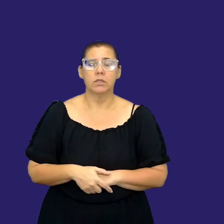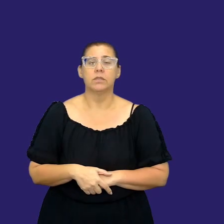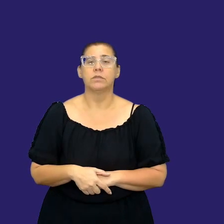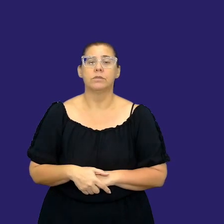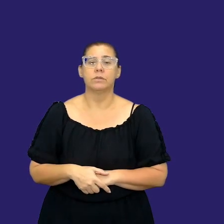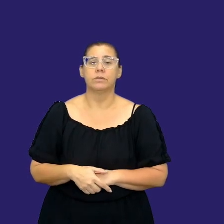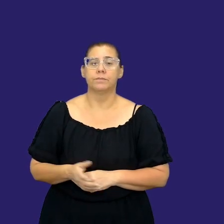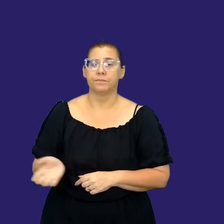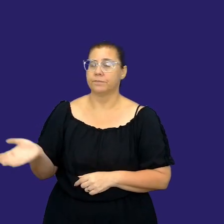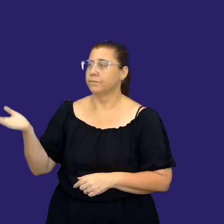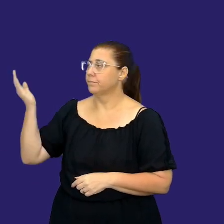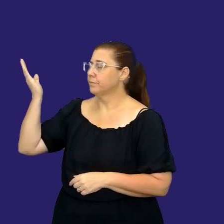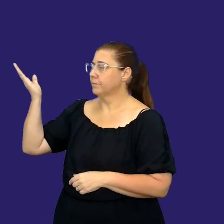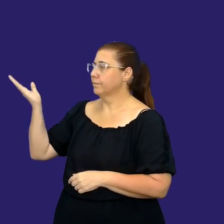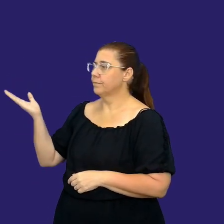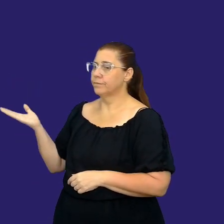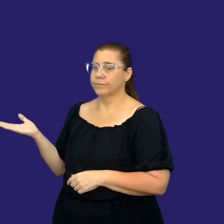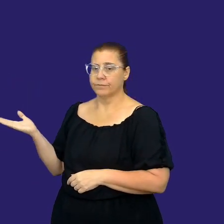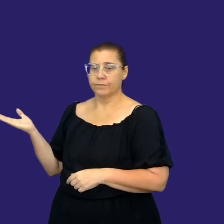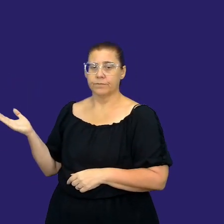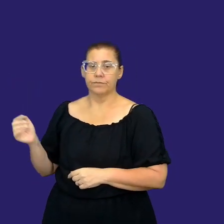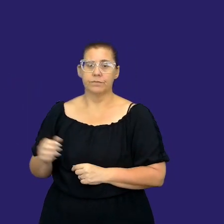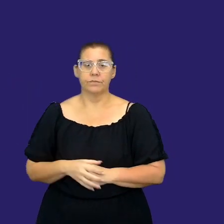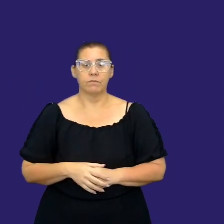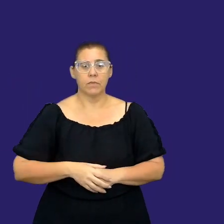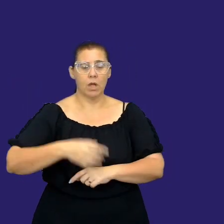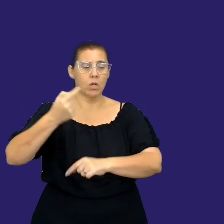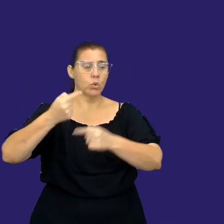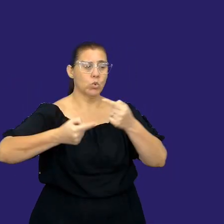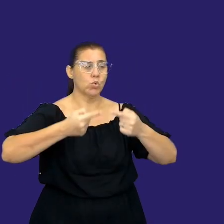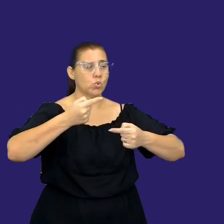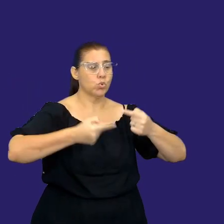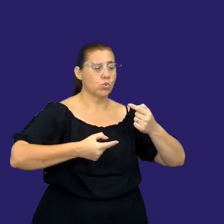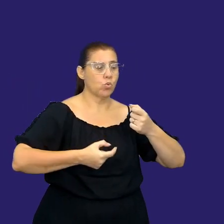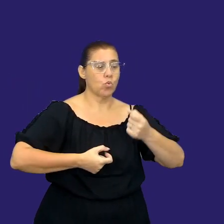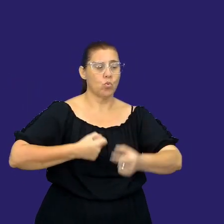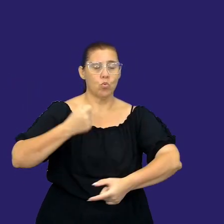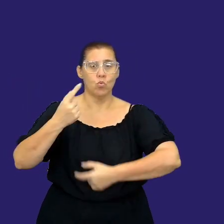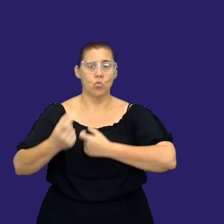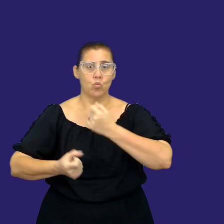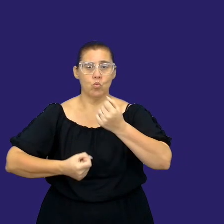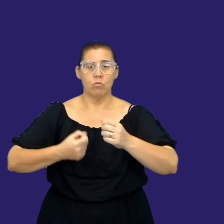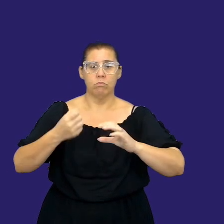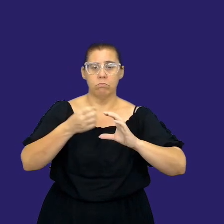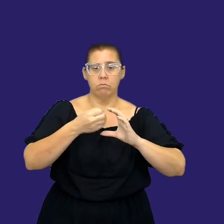nossa apresentação de hoje, discutindo aqui alguns aspectos